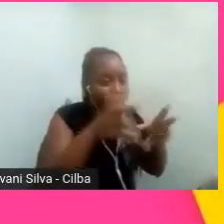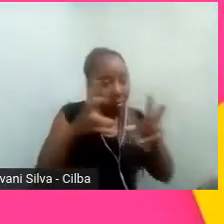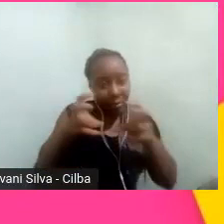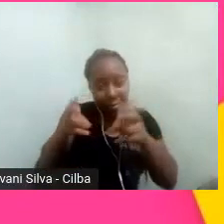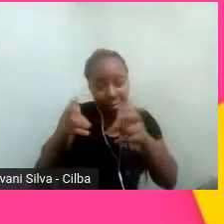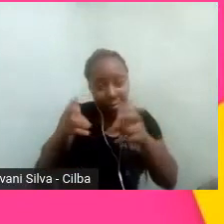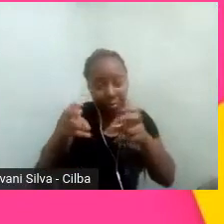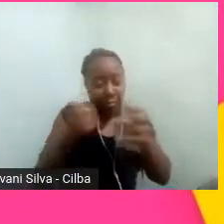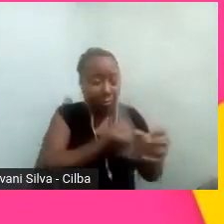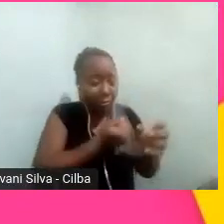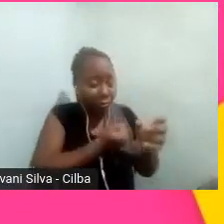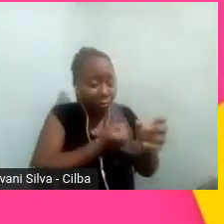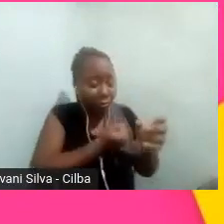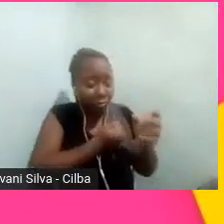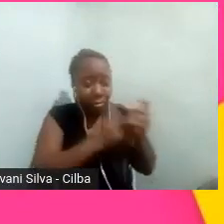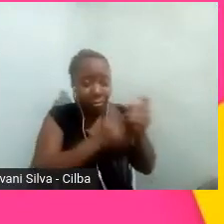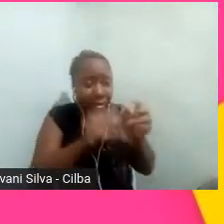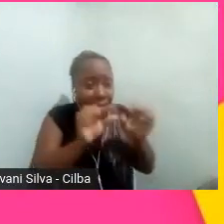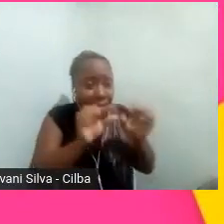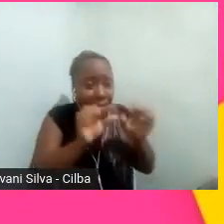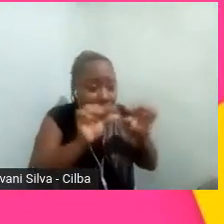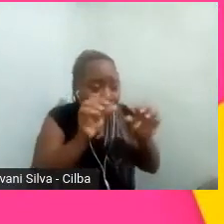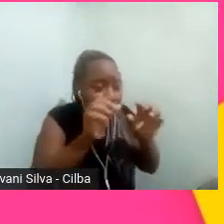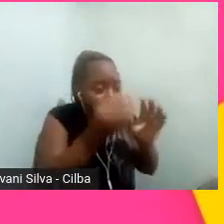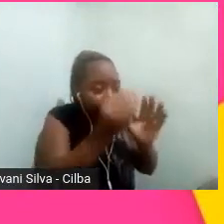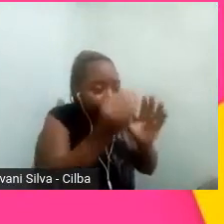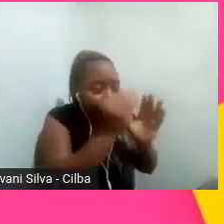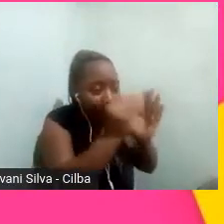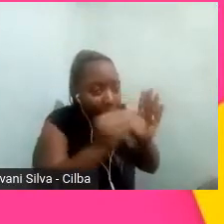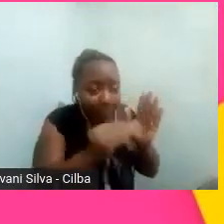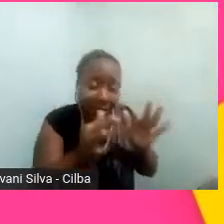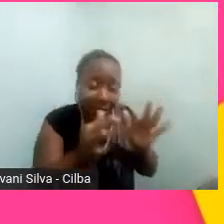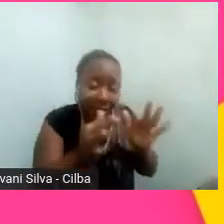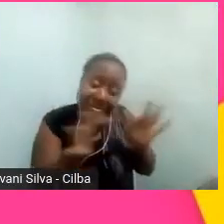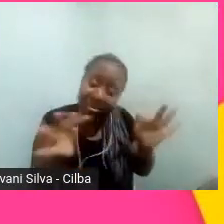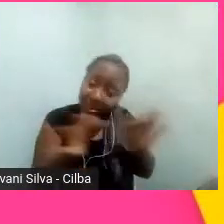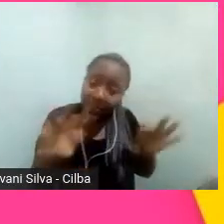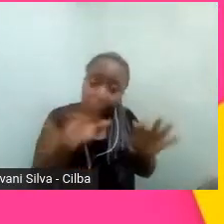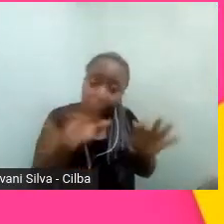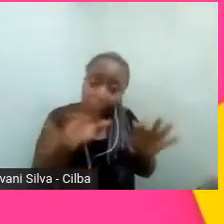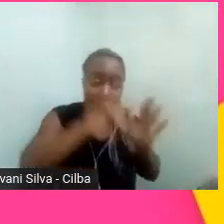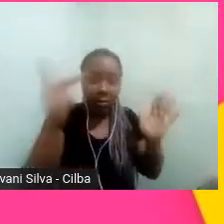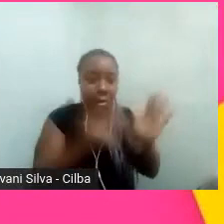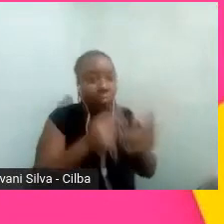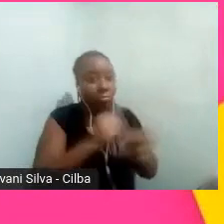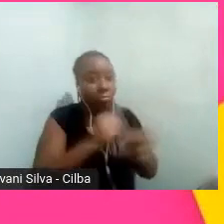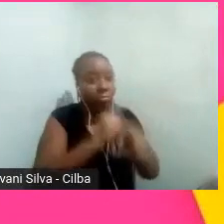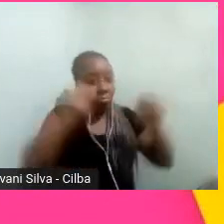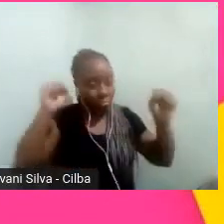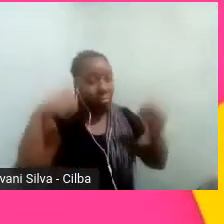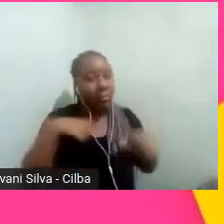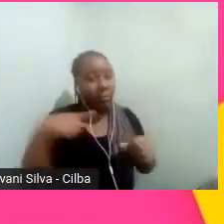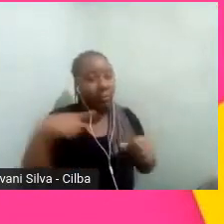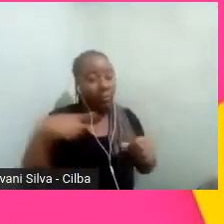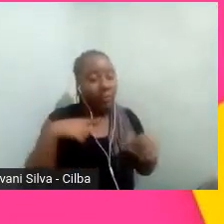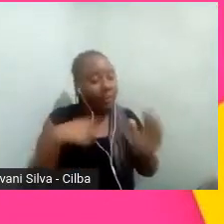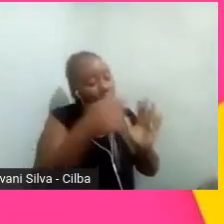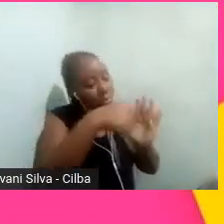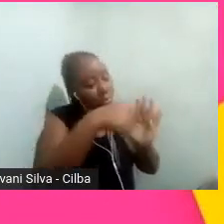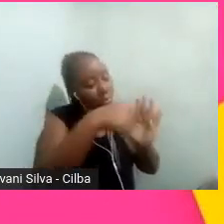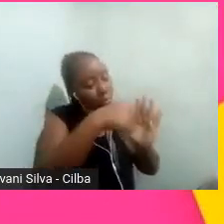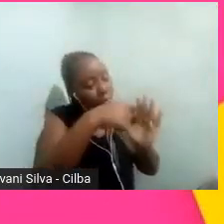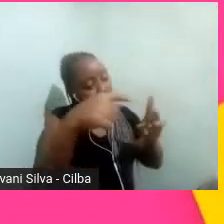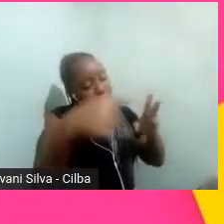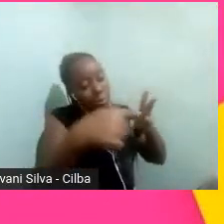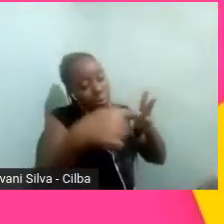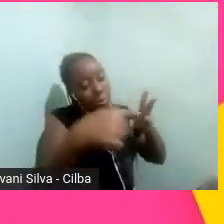pequeno, é simples, mas o significado disso é gigantesco. Eu vou agora escrever a terceira e